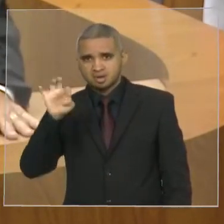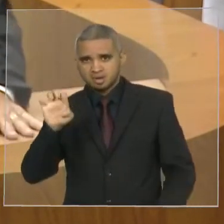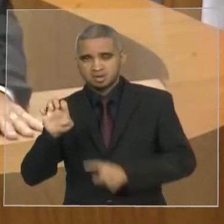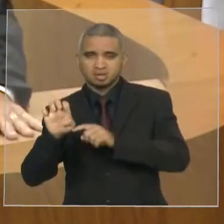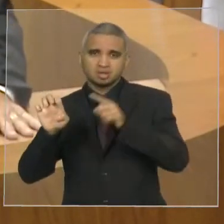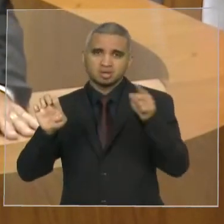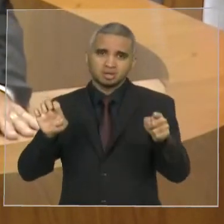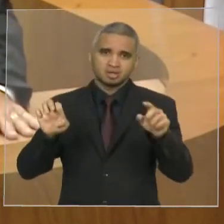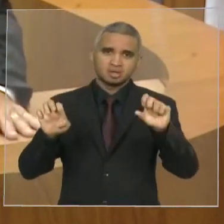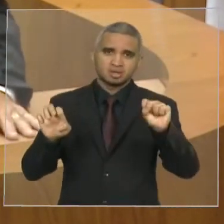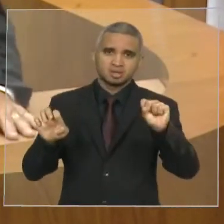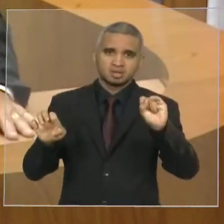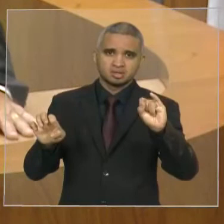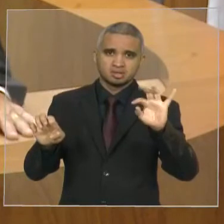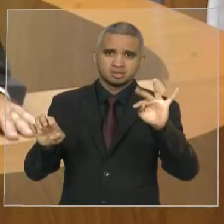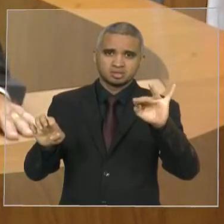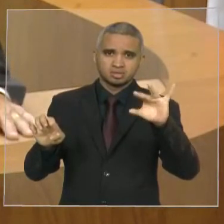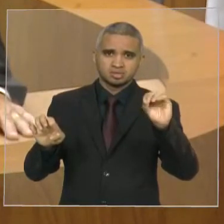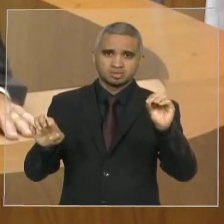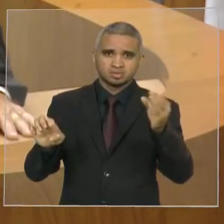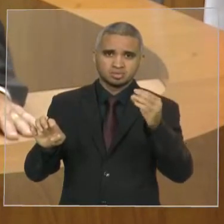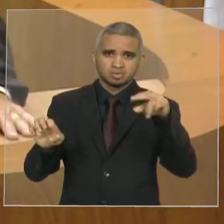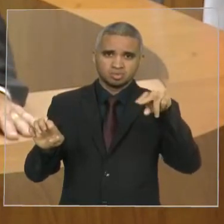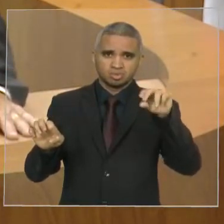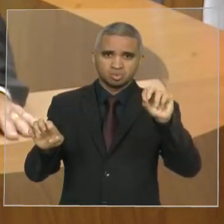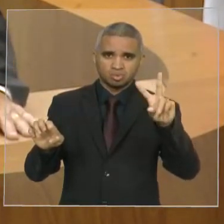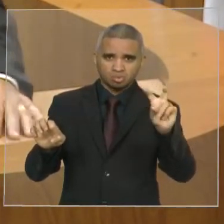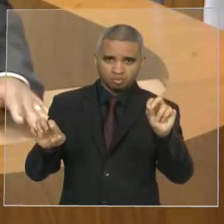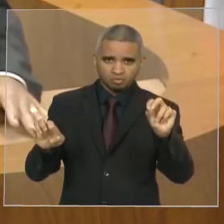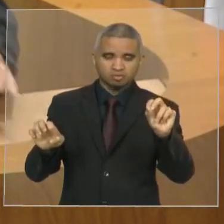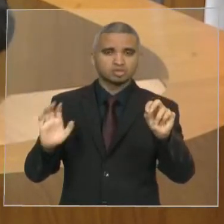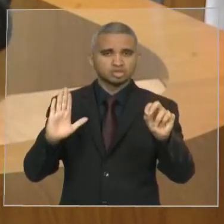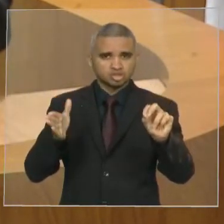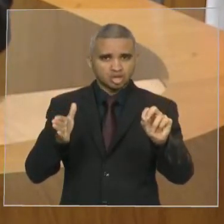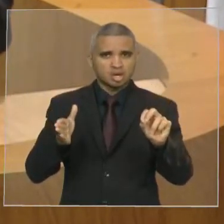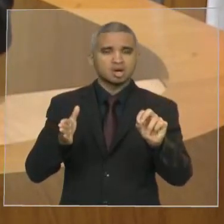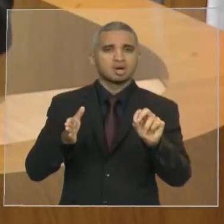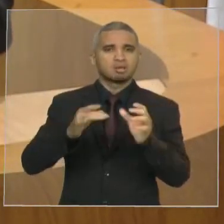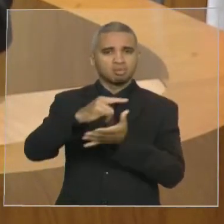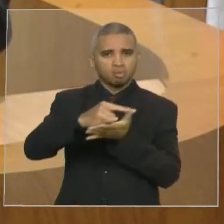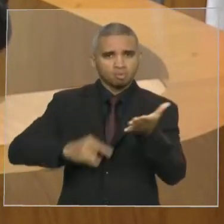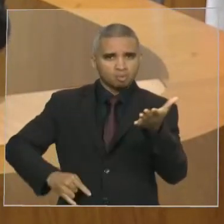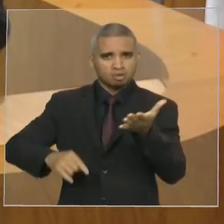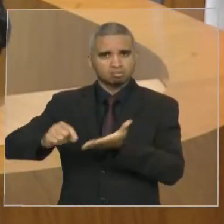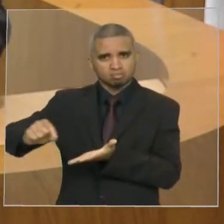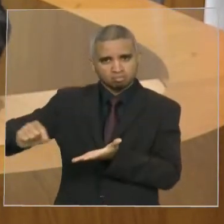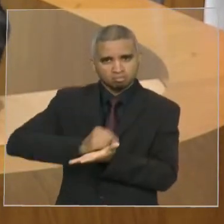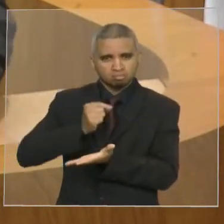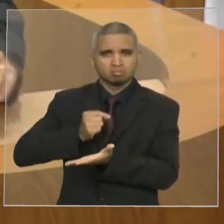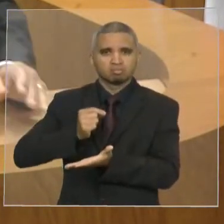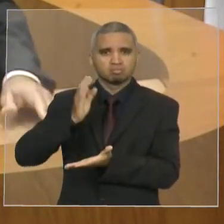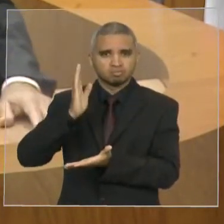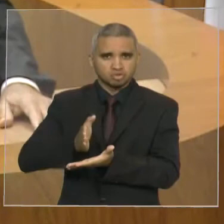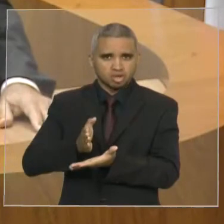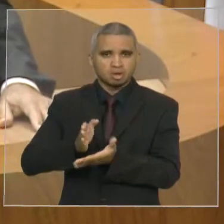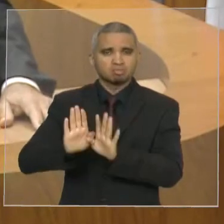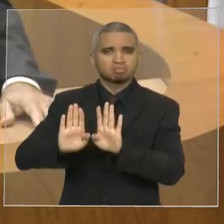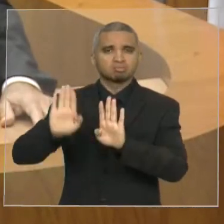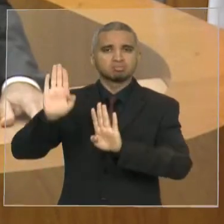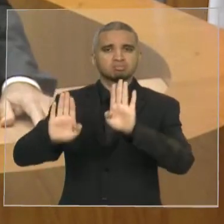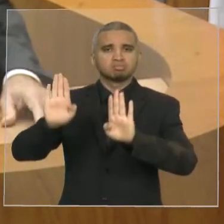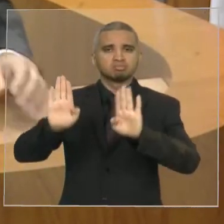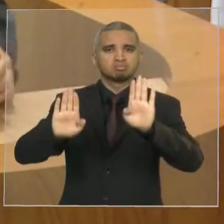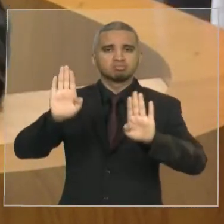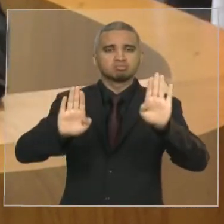fechando, está terminando em fase final, já está na abertura de preços,